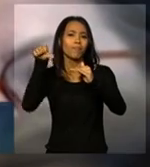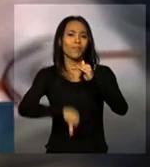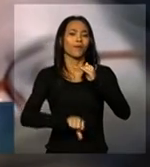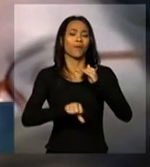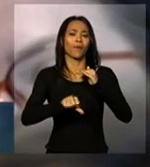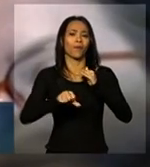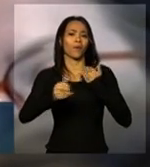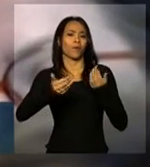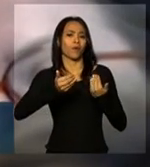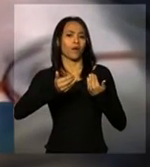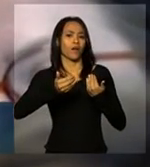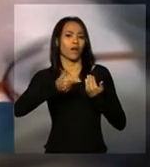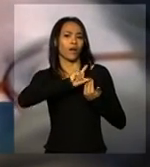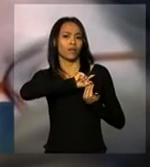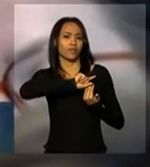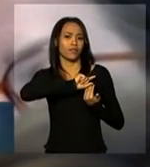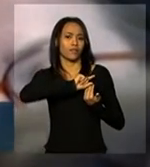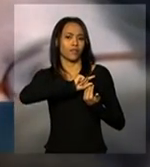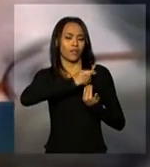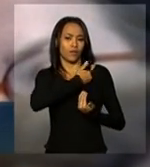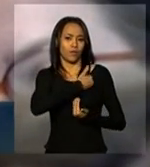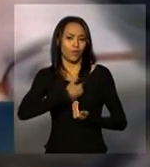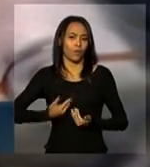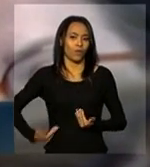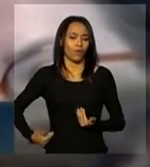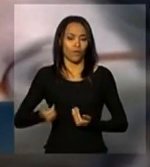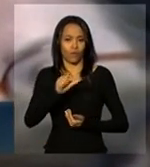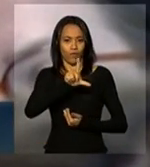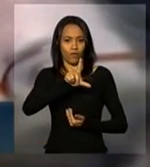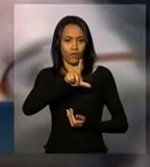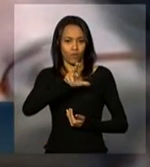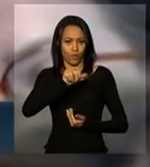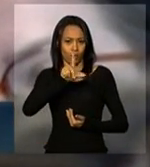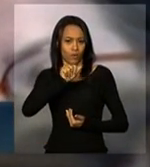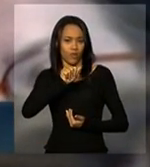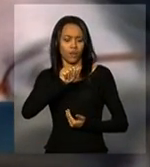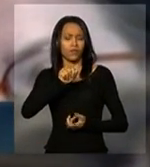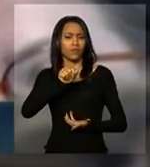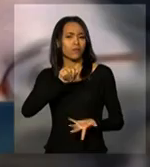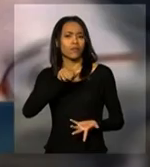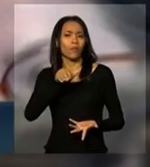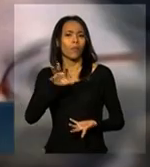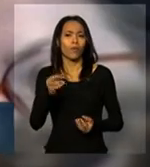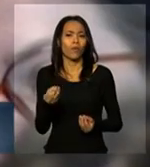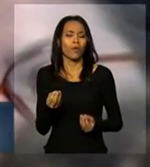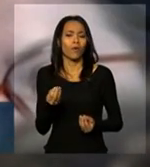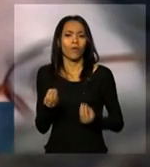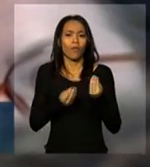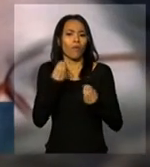2001, antes do governo Lula, né? Então, como é que a gente vai...